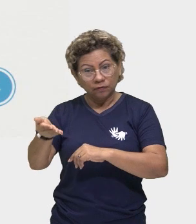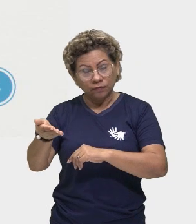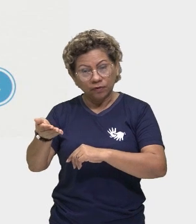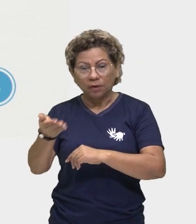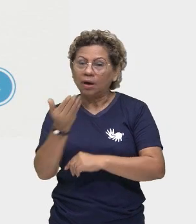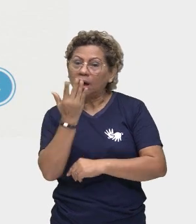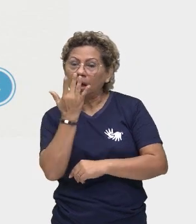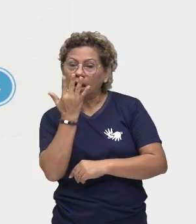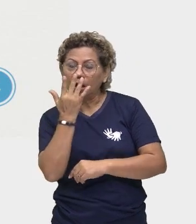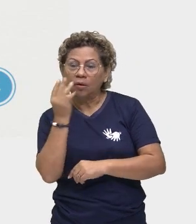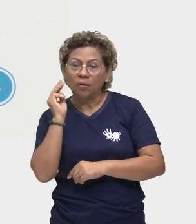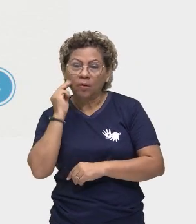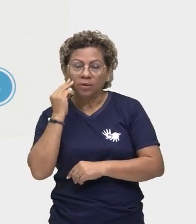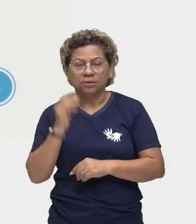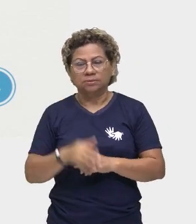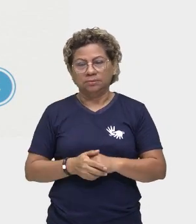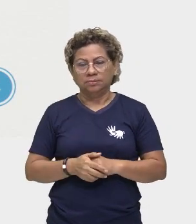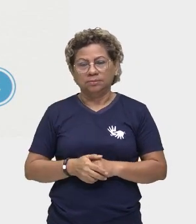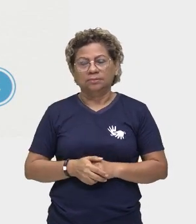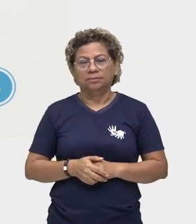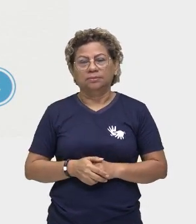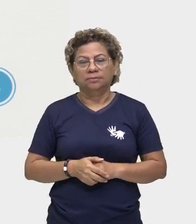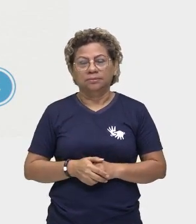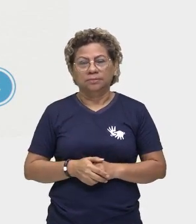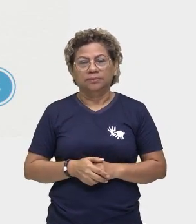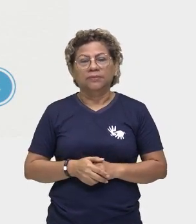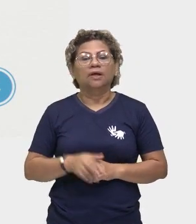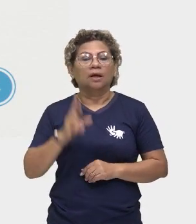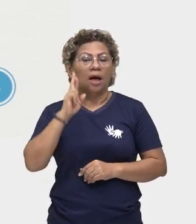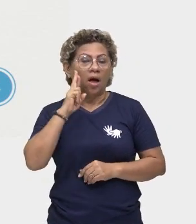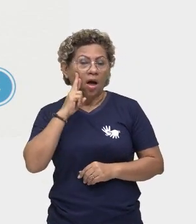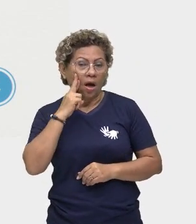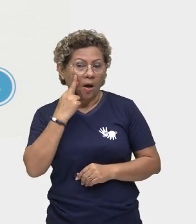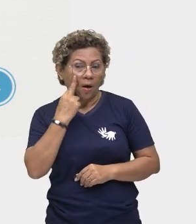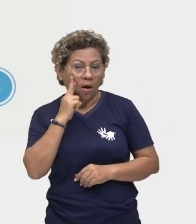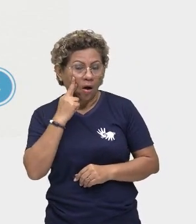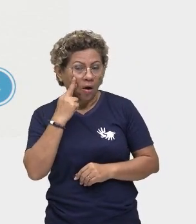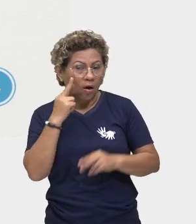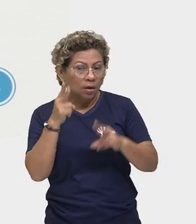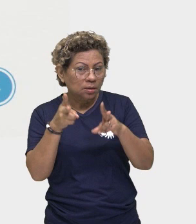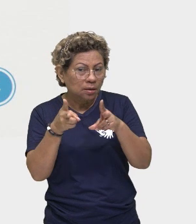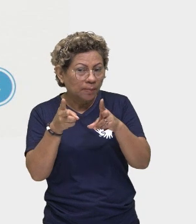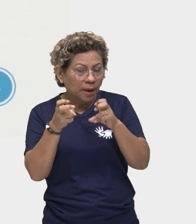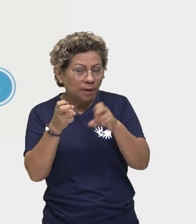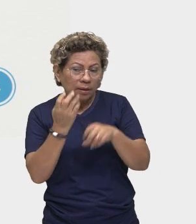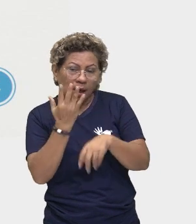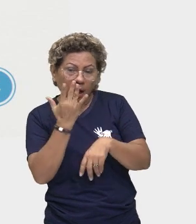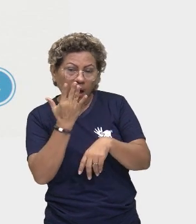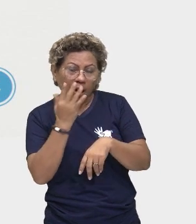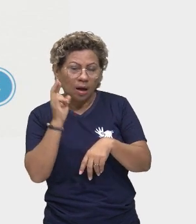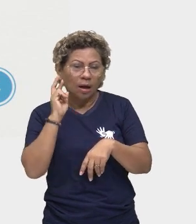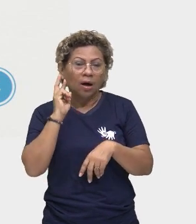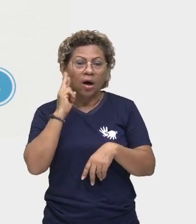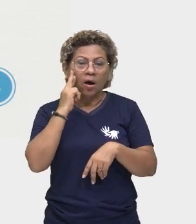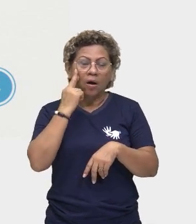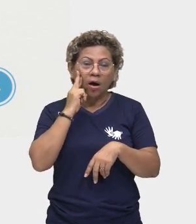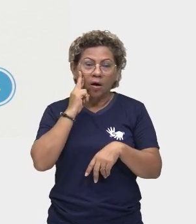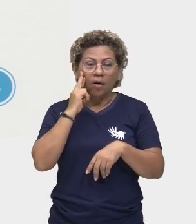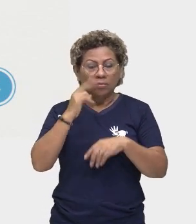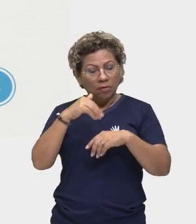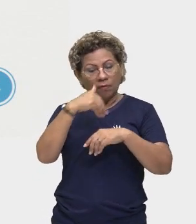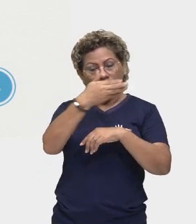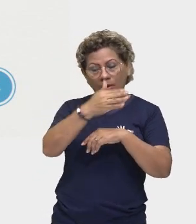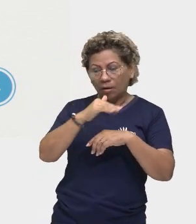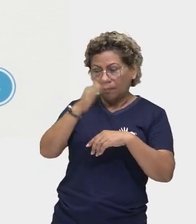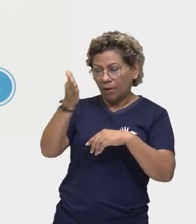rosa, são os nossos ângulos externos. É muito importante que saibamos essas definições para